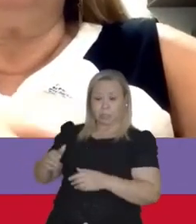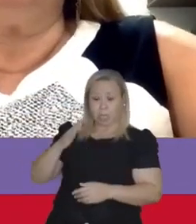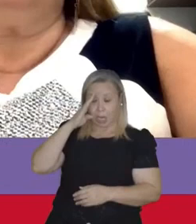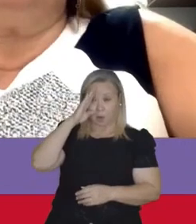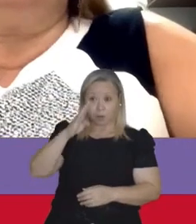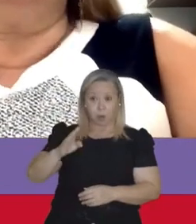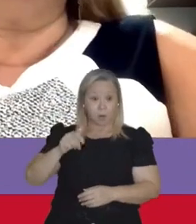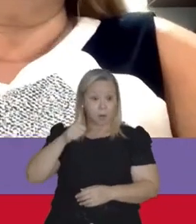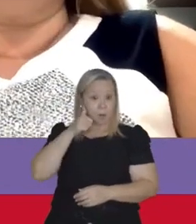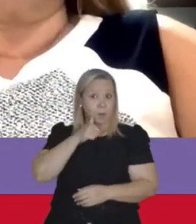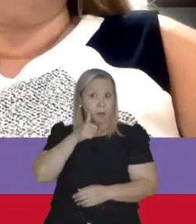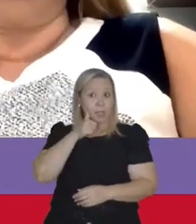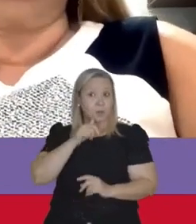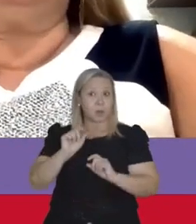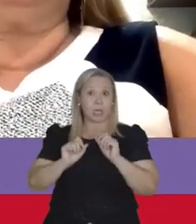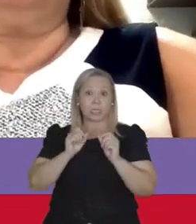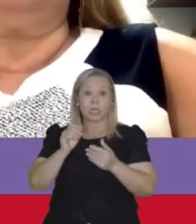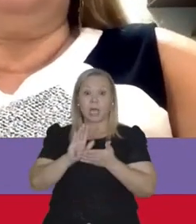mulheres,